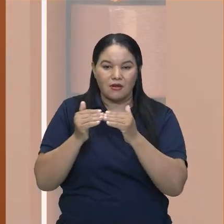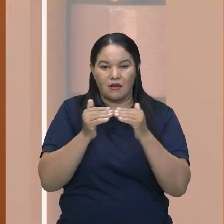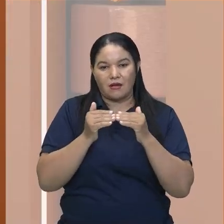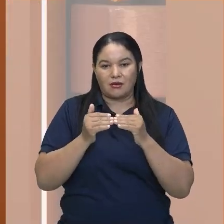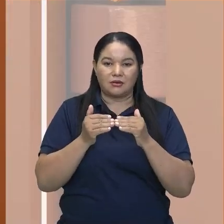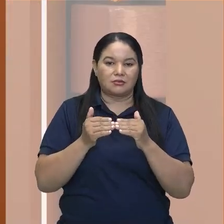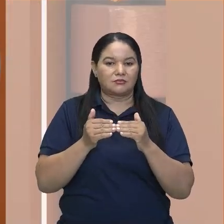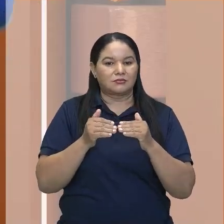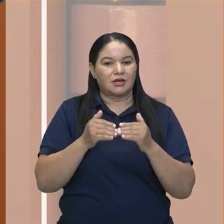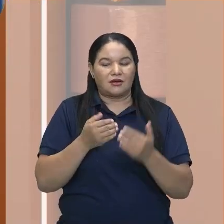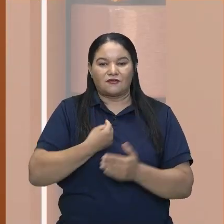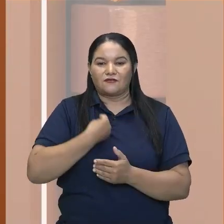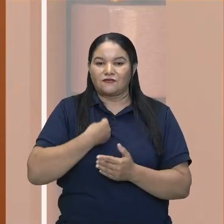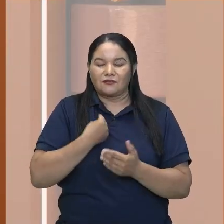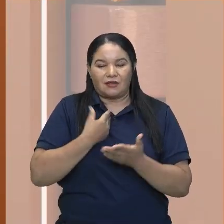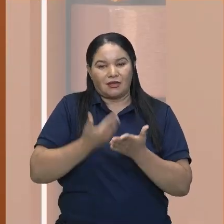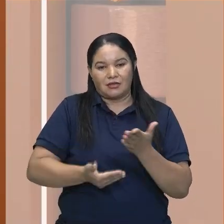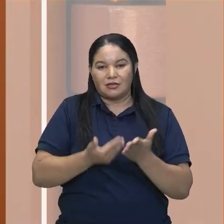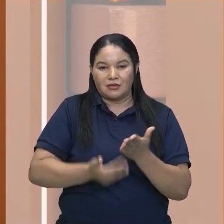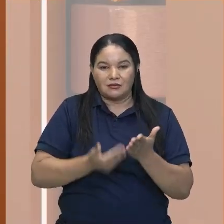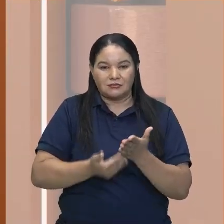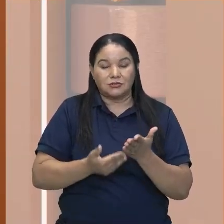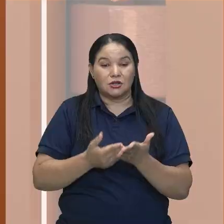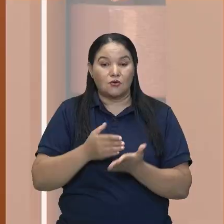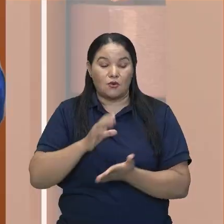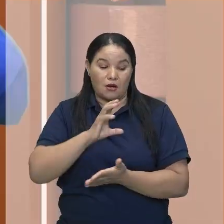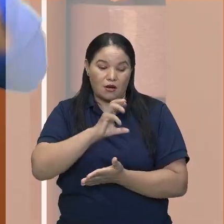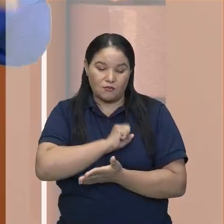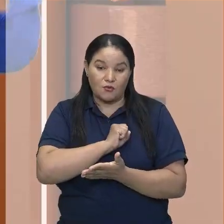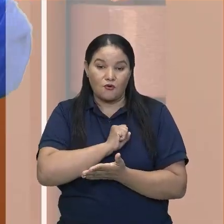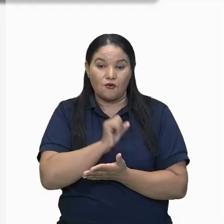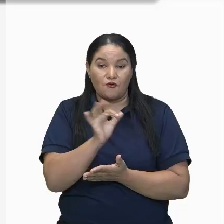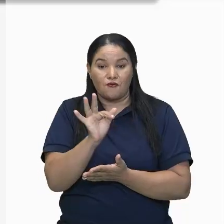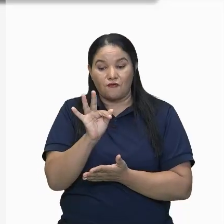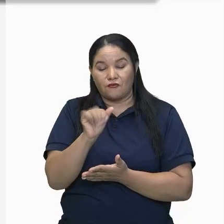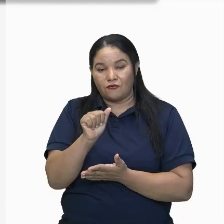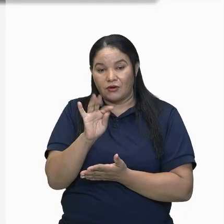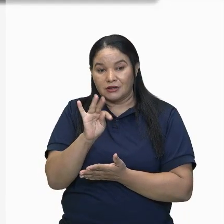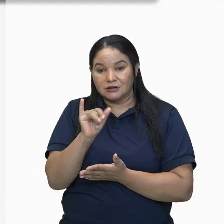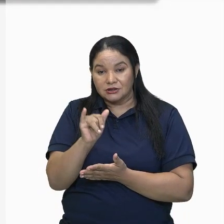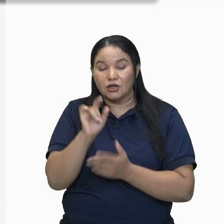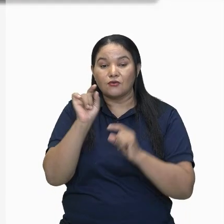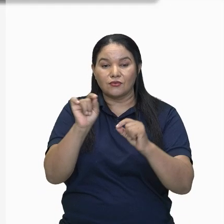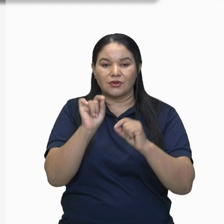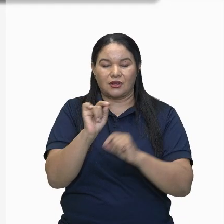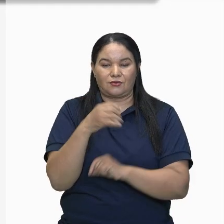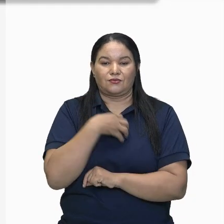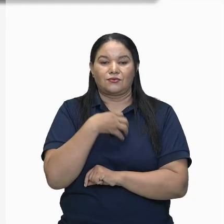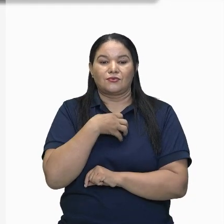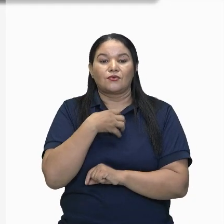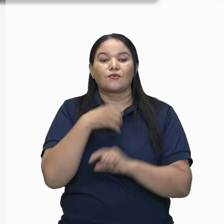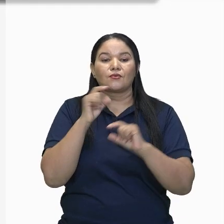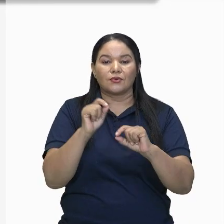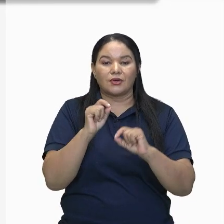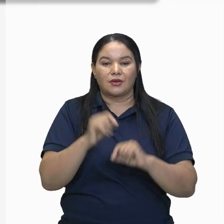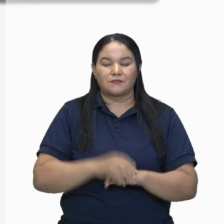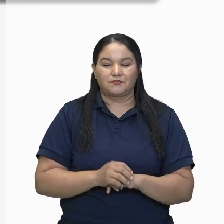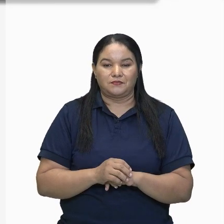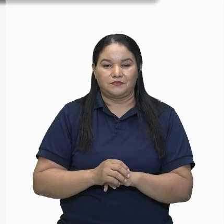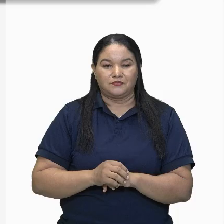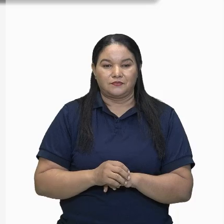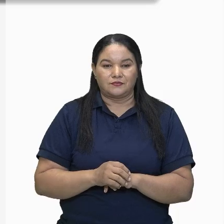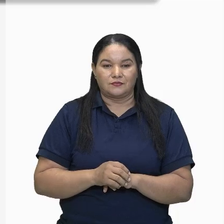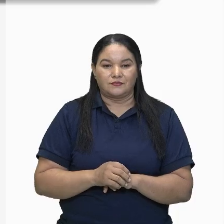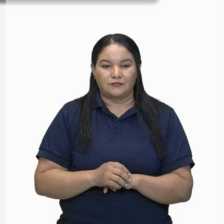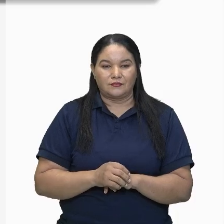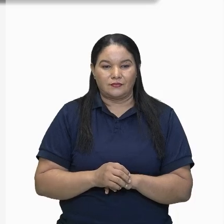que realmente deve ser. Então o amor fati, ele é o quê, gente? Ele é uma forma de medir a